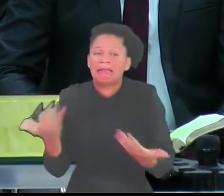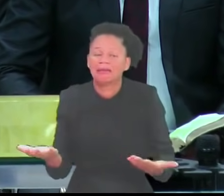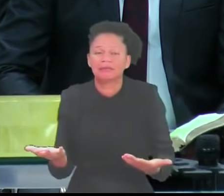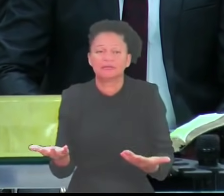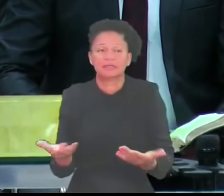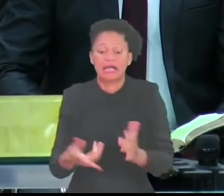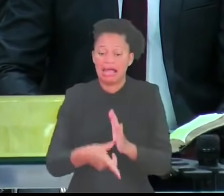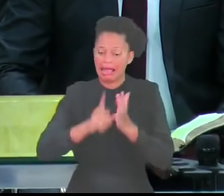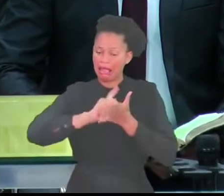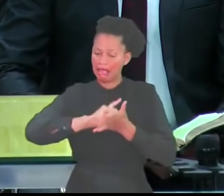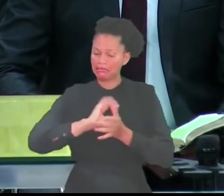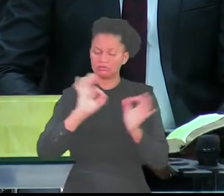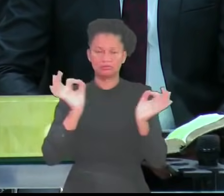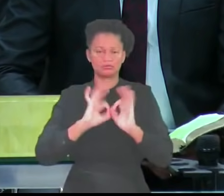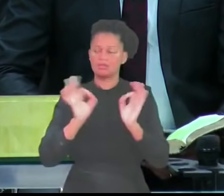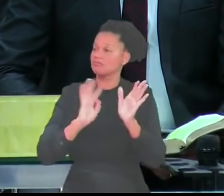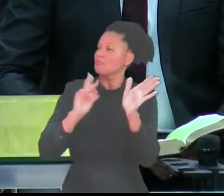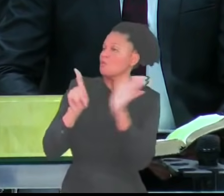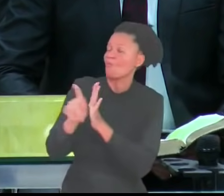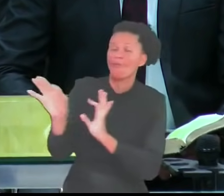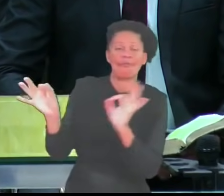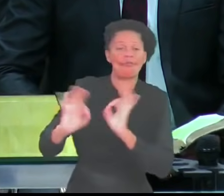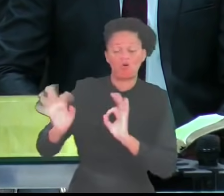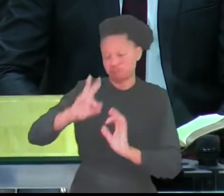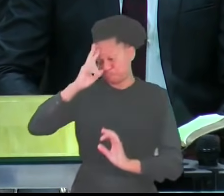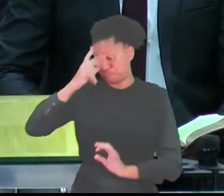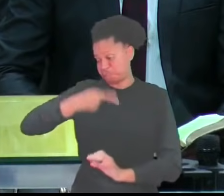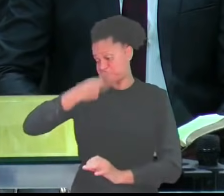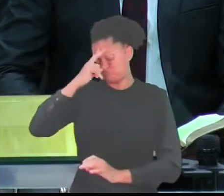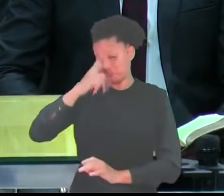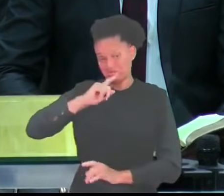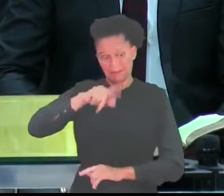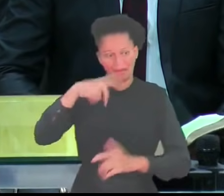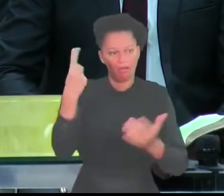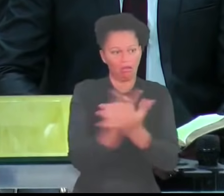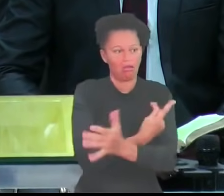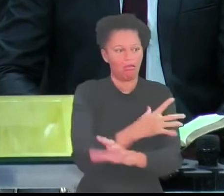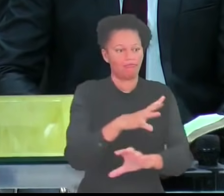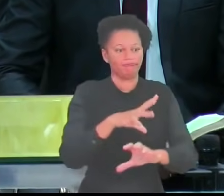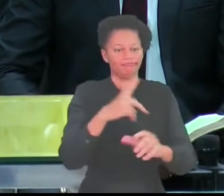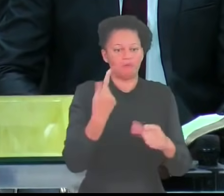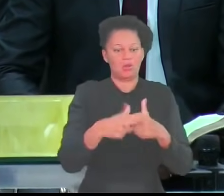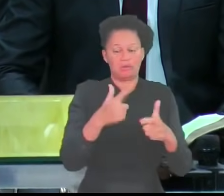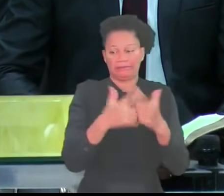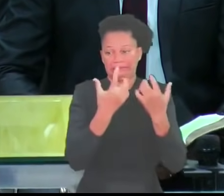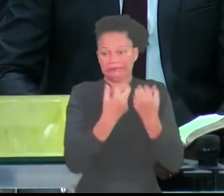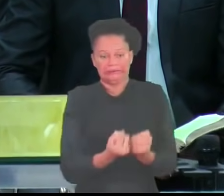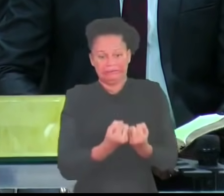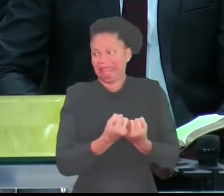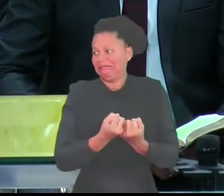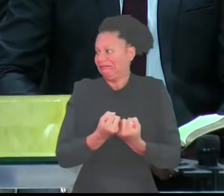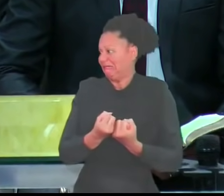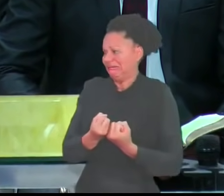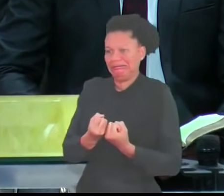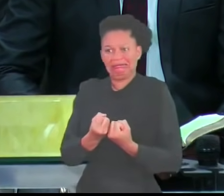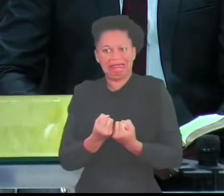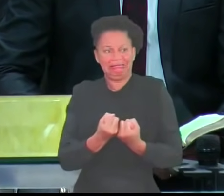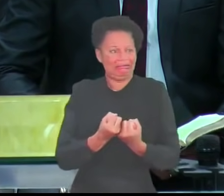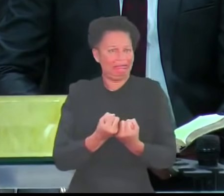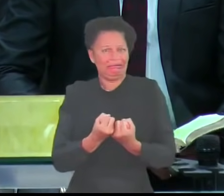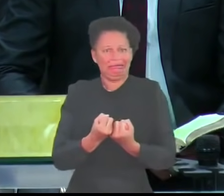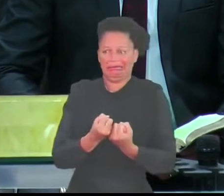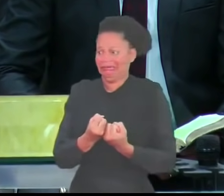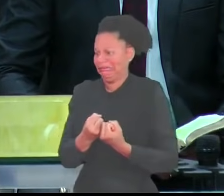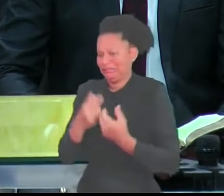Não procura antes uma palavra de orientação, só depois que estão com o novelo enrolado, sem saber onde é a cabeça da